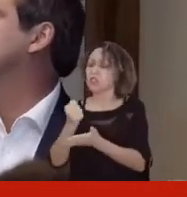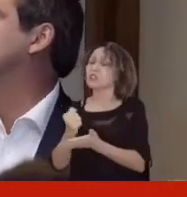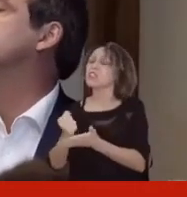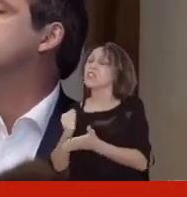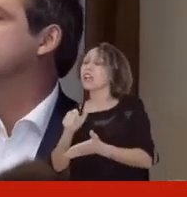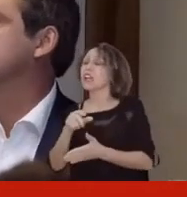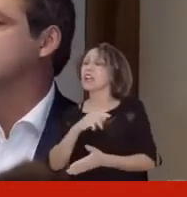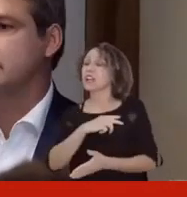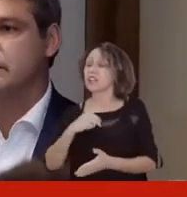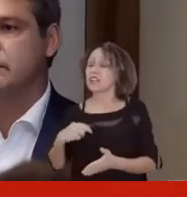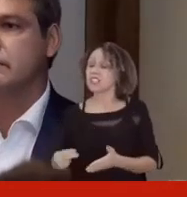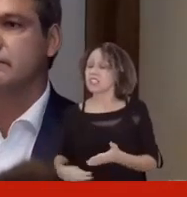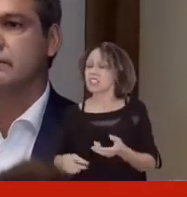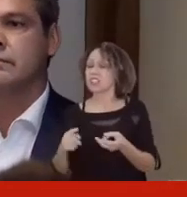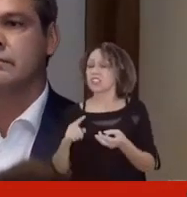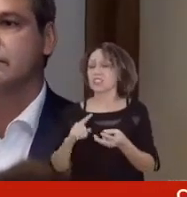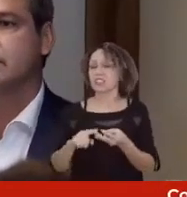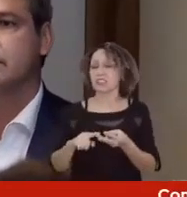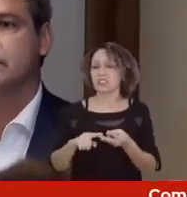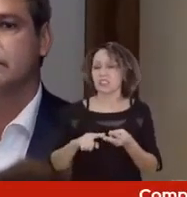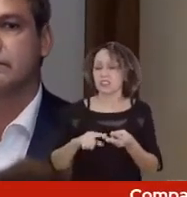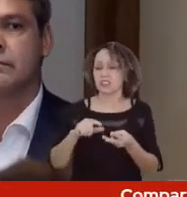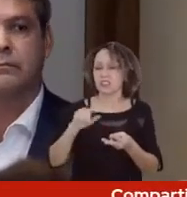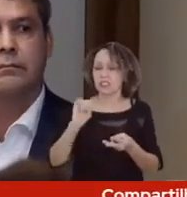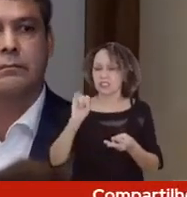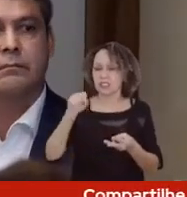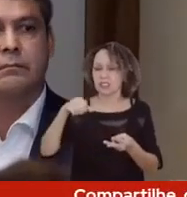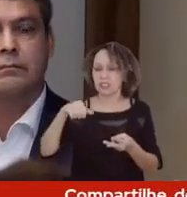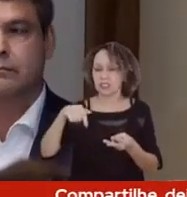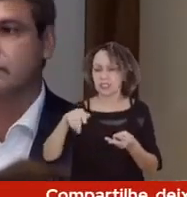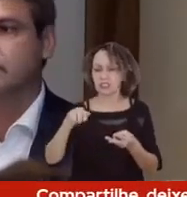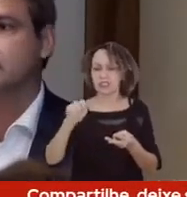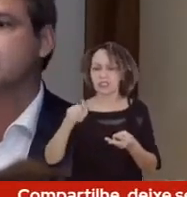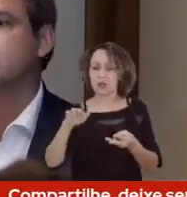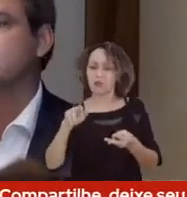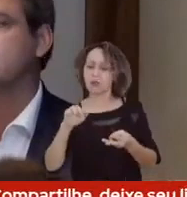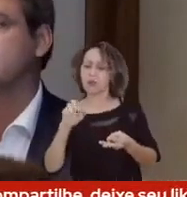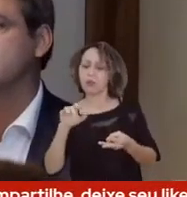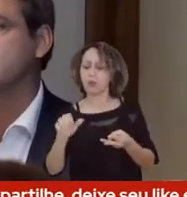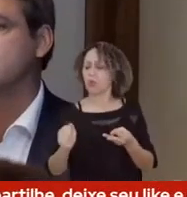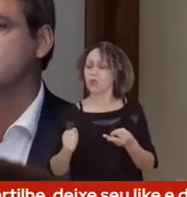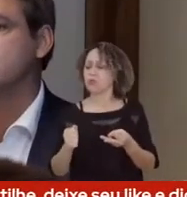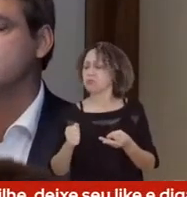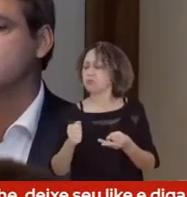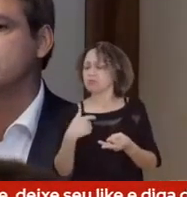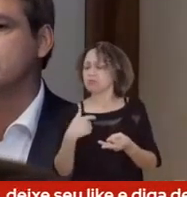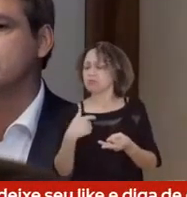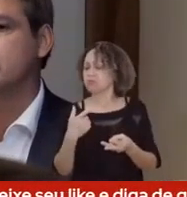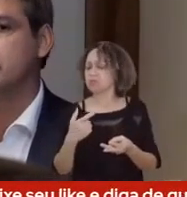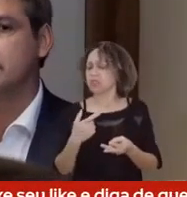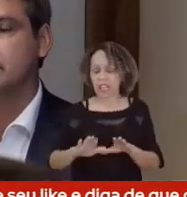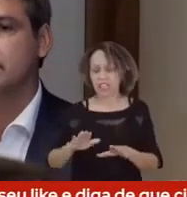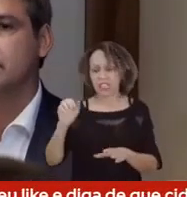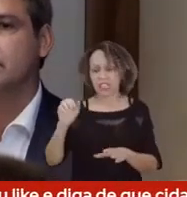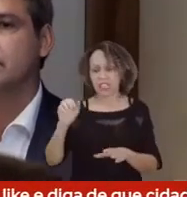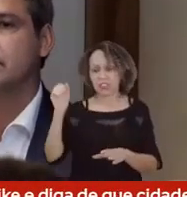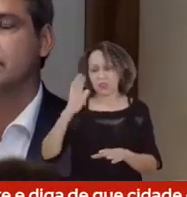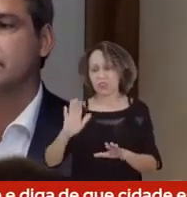100 anos, sem o custo. Então, não fica nada aqui. A gente brigou muito aqui no Estado do Rio de Janeiro em relação ao